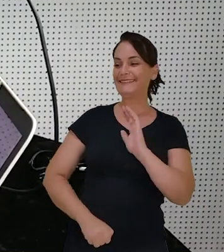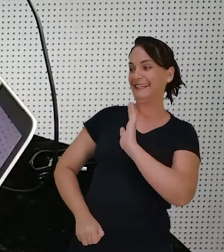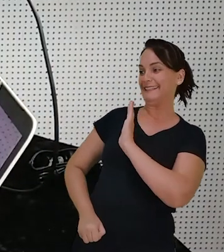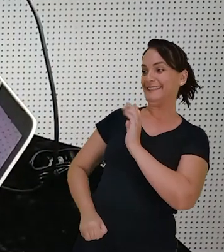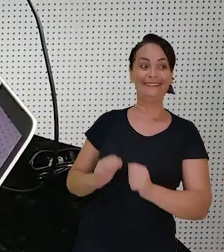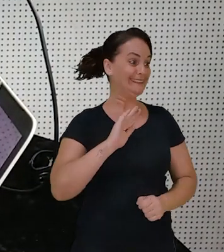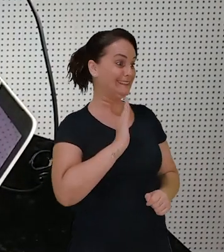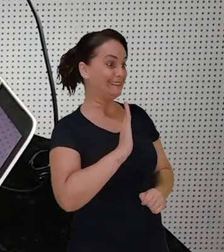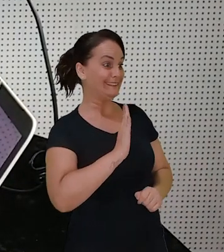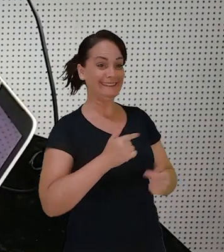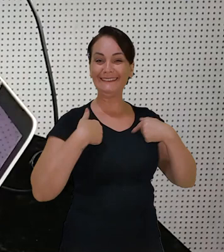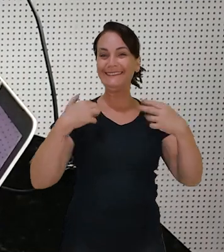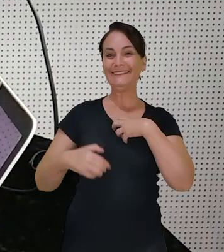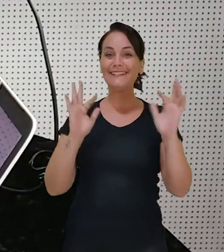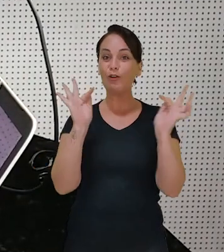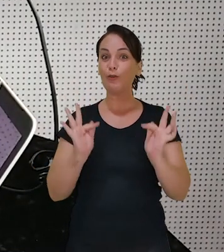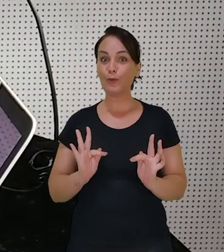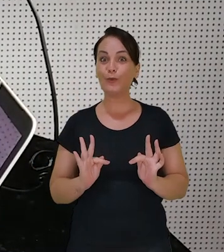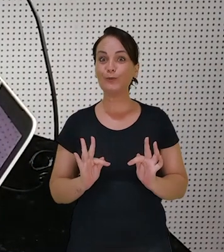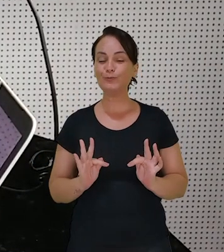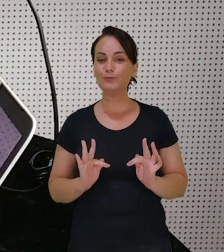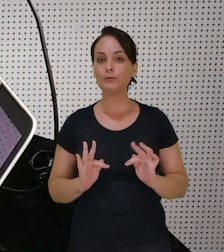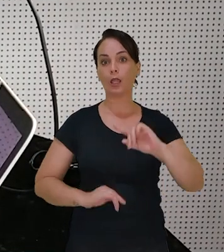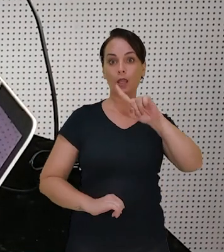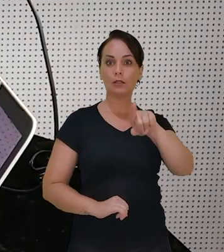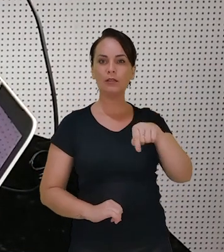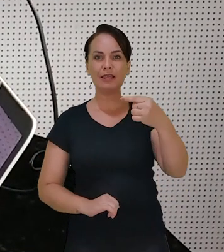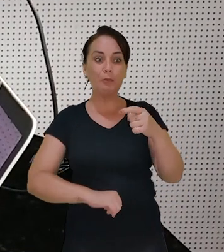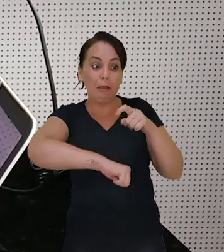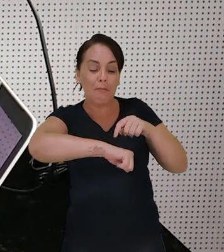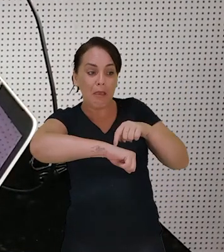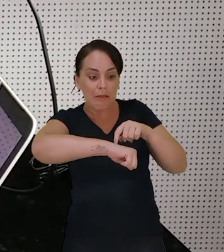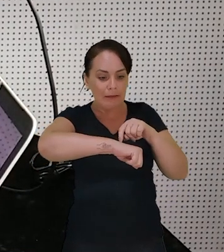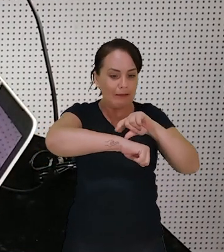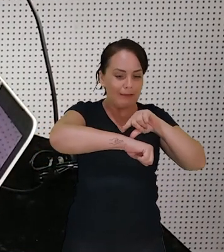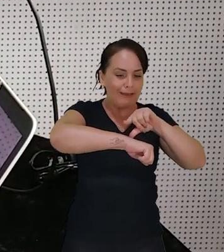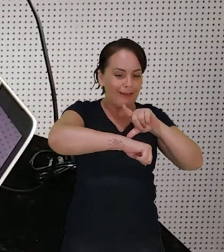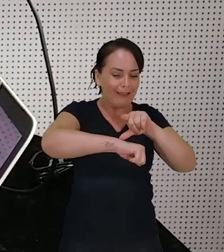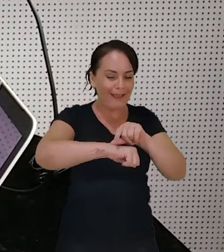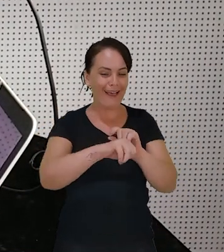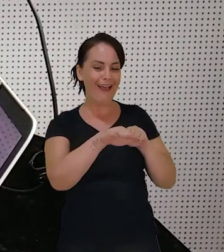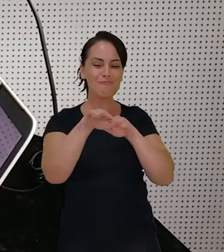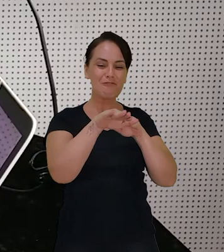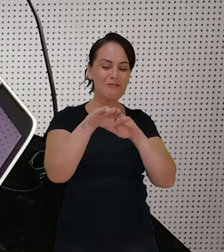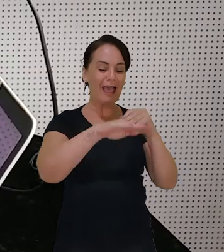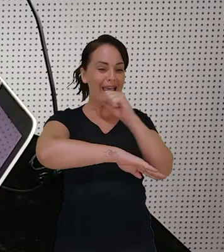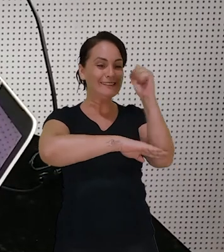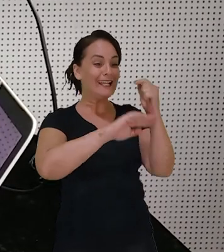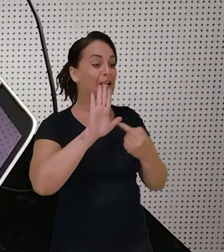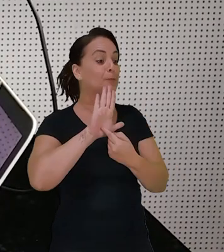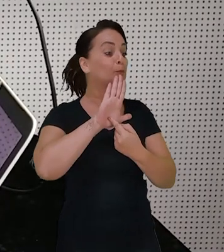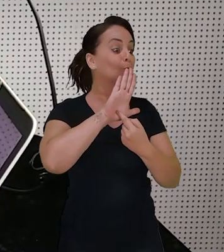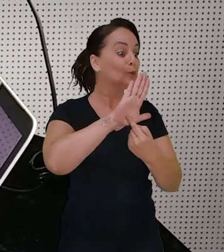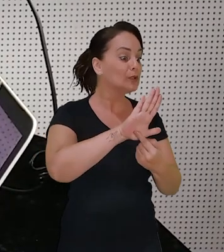de volta. Fiquei muito feliz por isso. Depois de uns minutos, levei meu carrinho na janela para ele ver